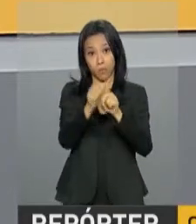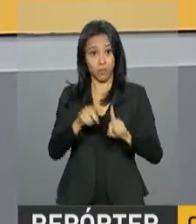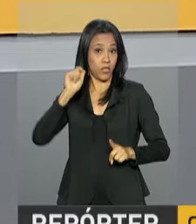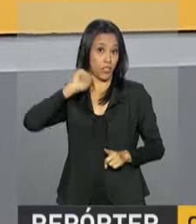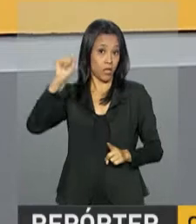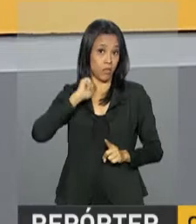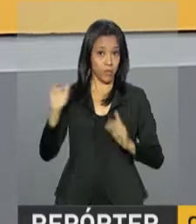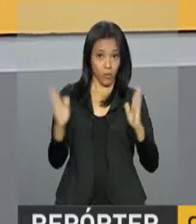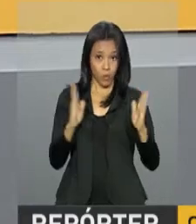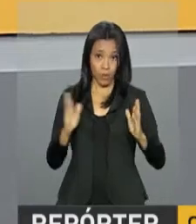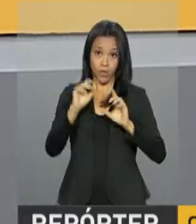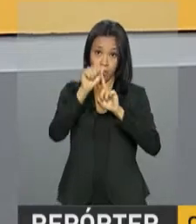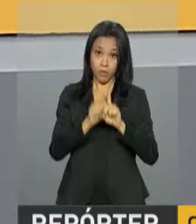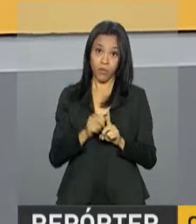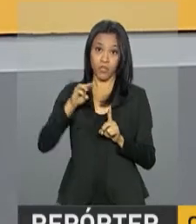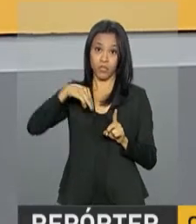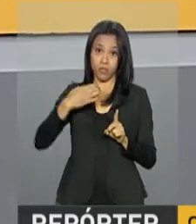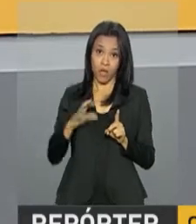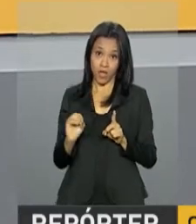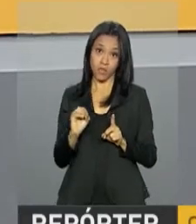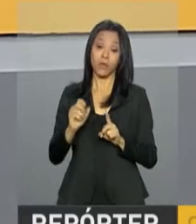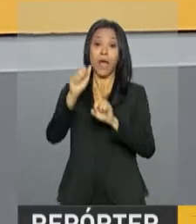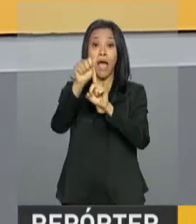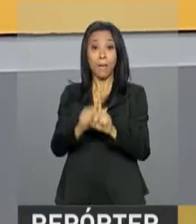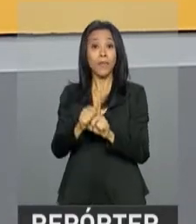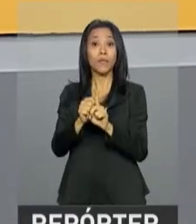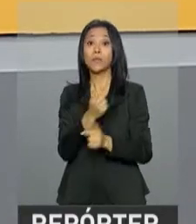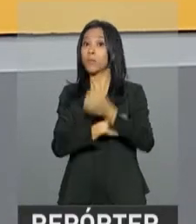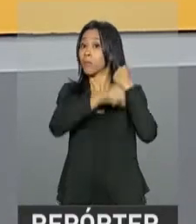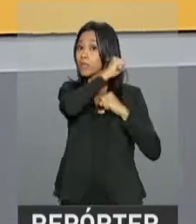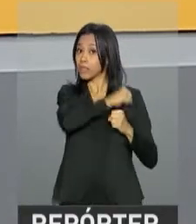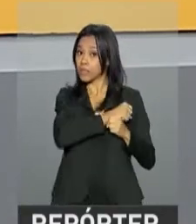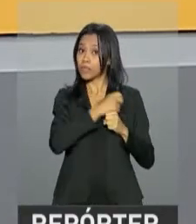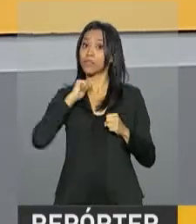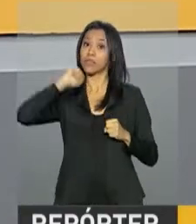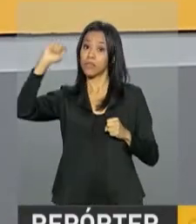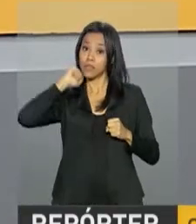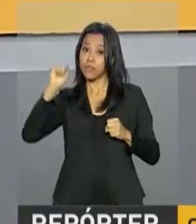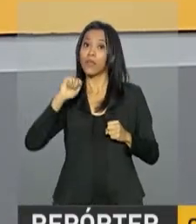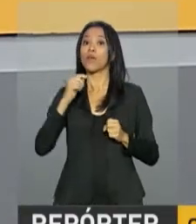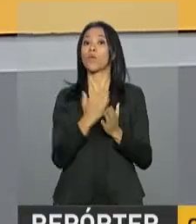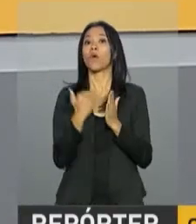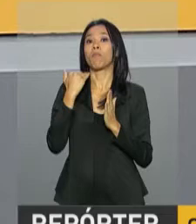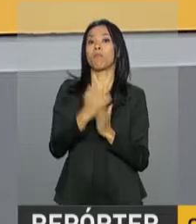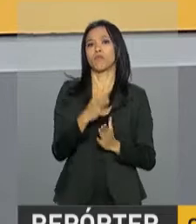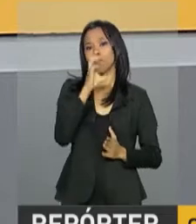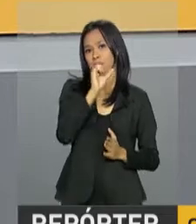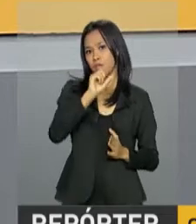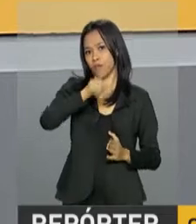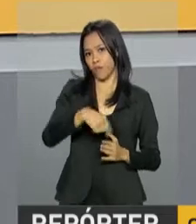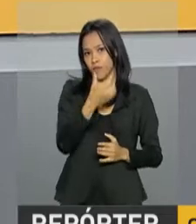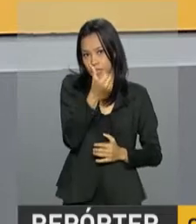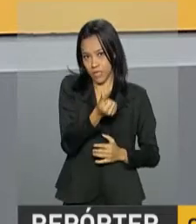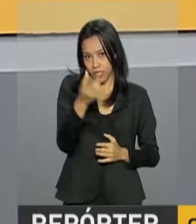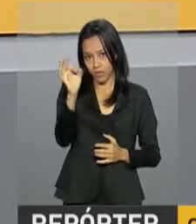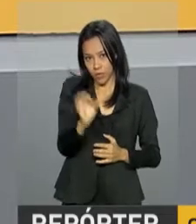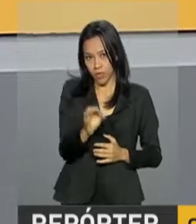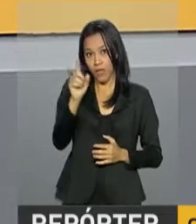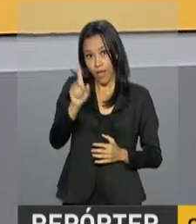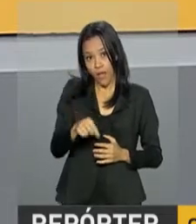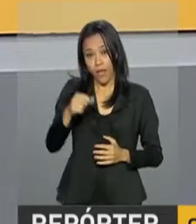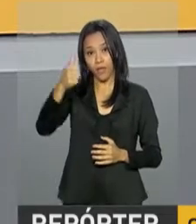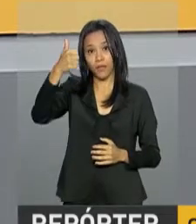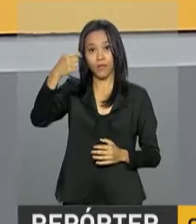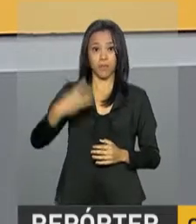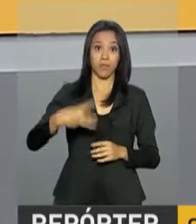comparação a março em relação a abril do ano passado o crescimento foi de 0,6 por cento foi a décima terceira taxa positiva